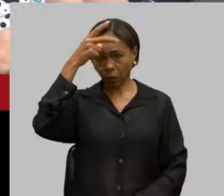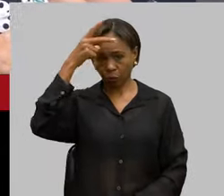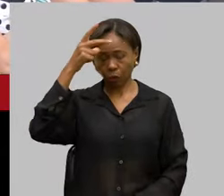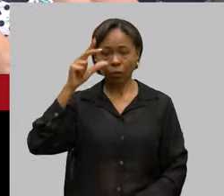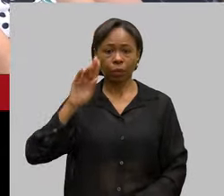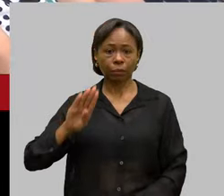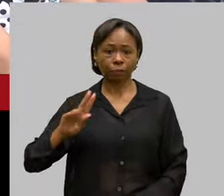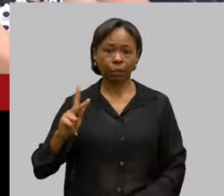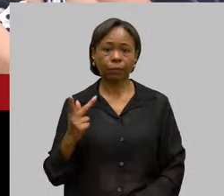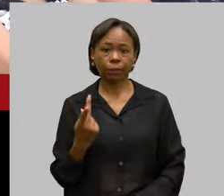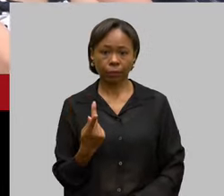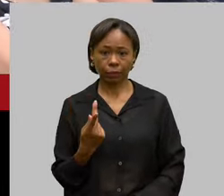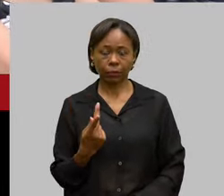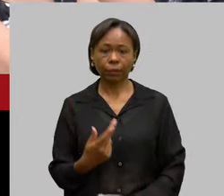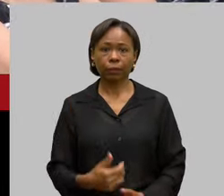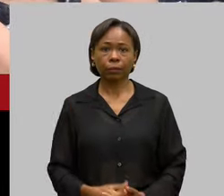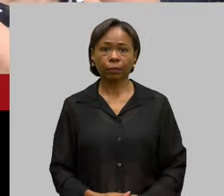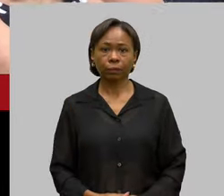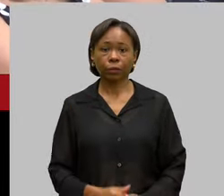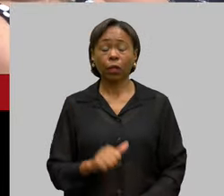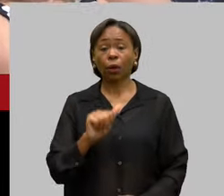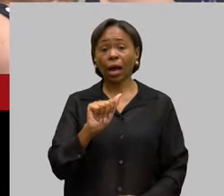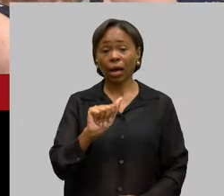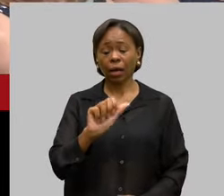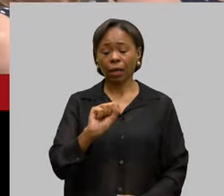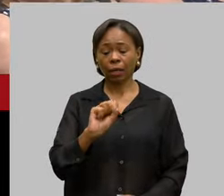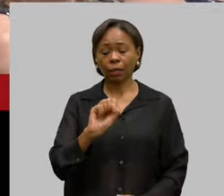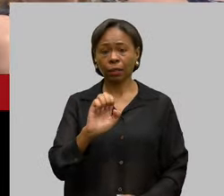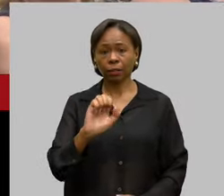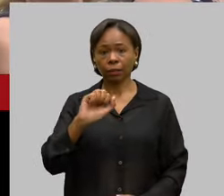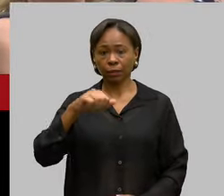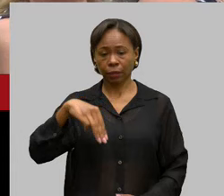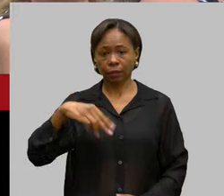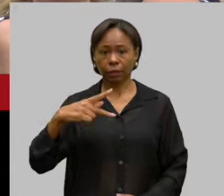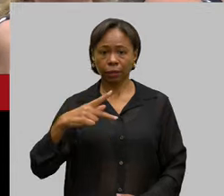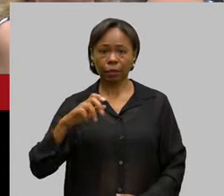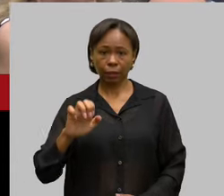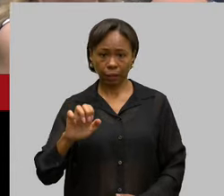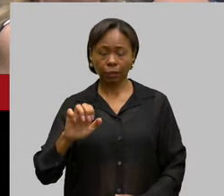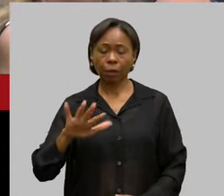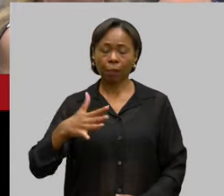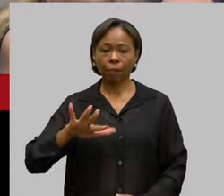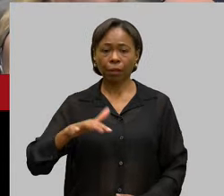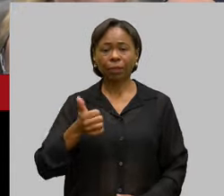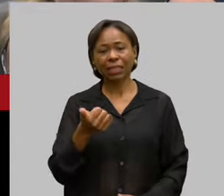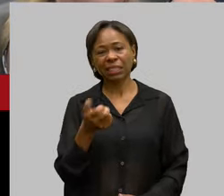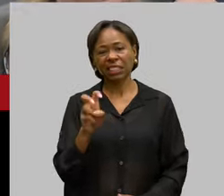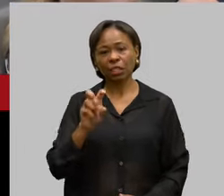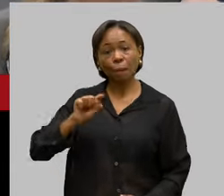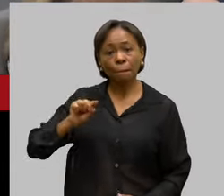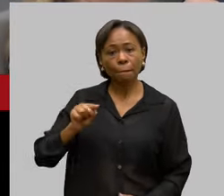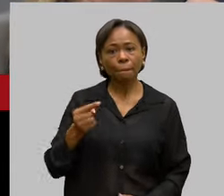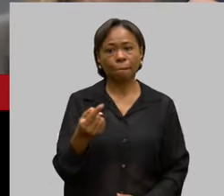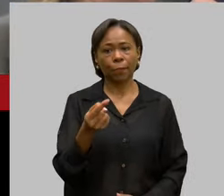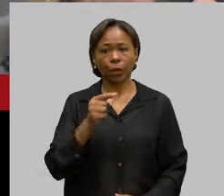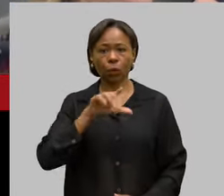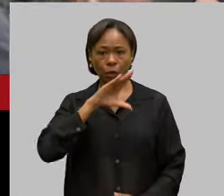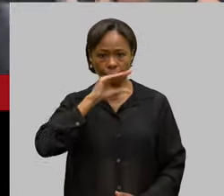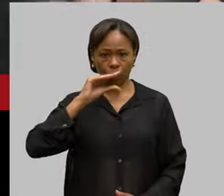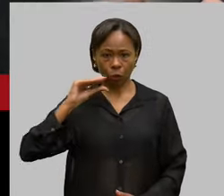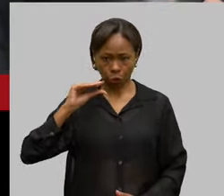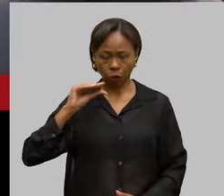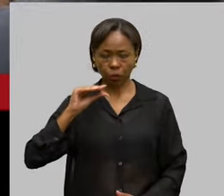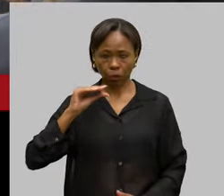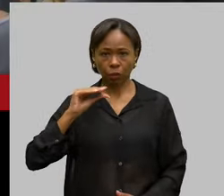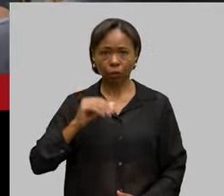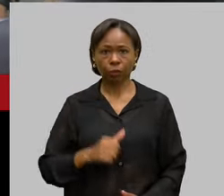e o o aemp representa mais ou menos 15.000 servidores o sindes